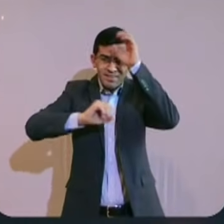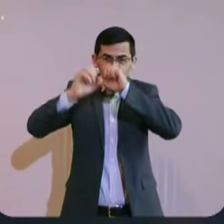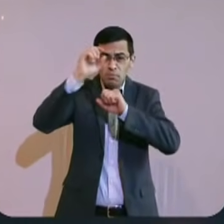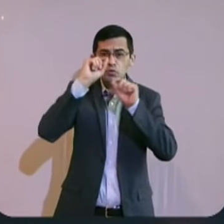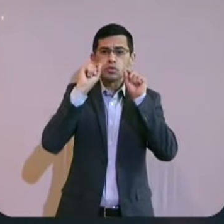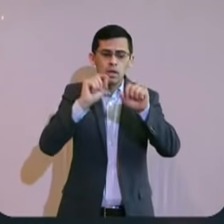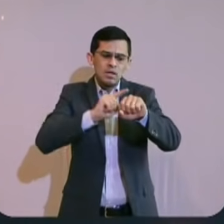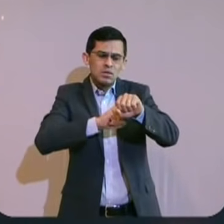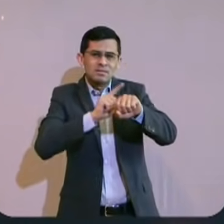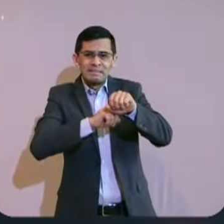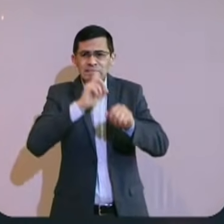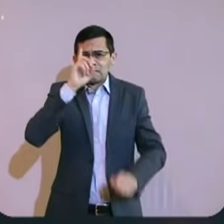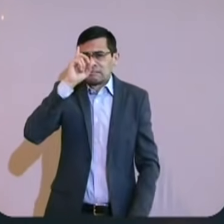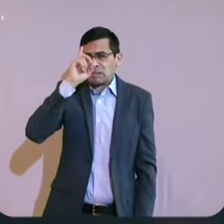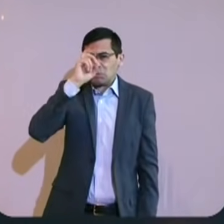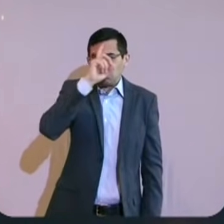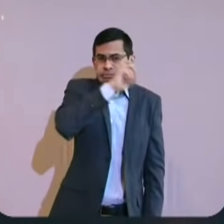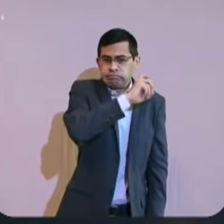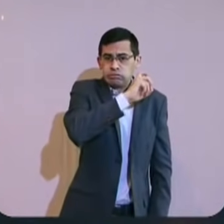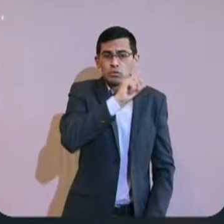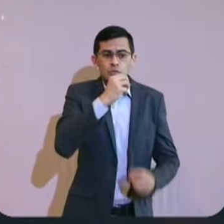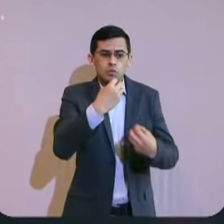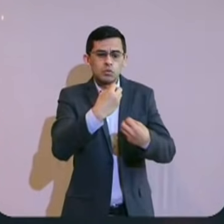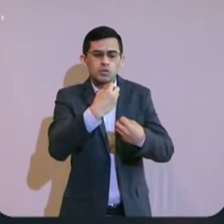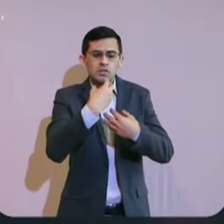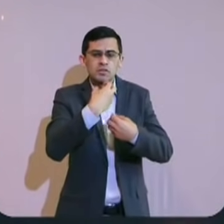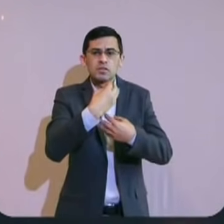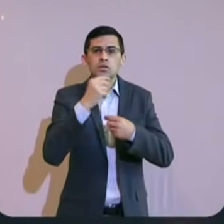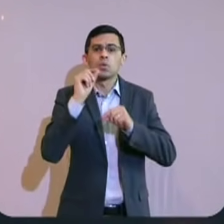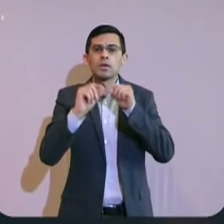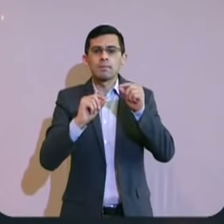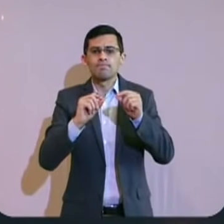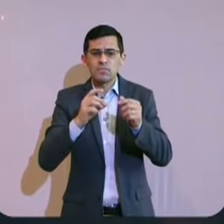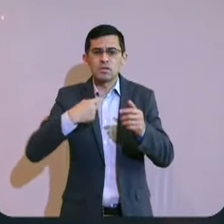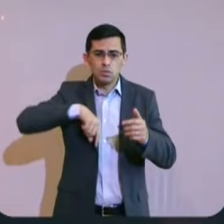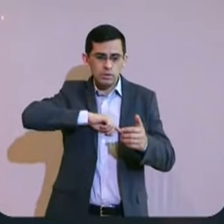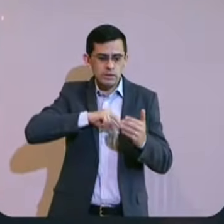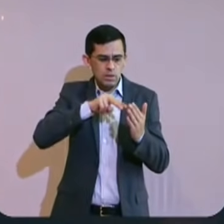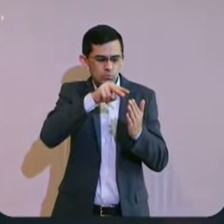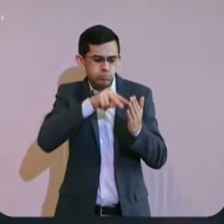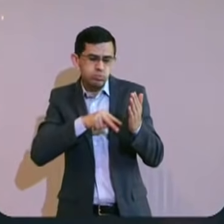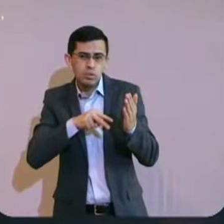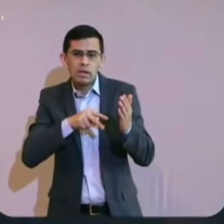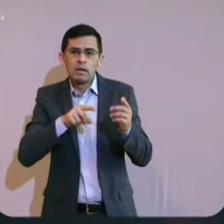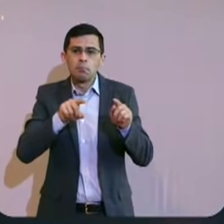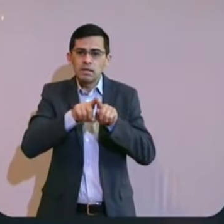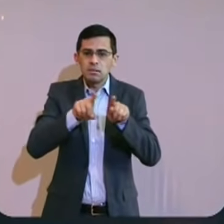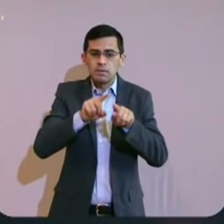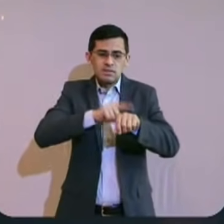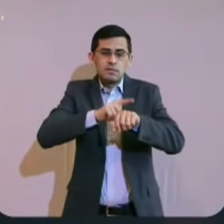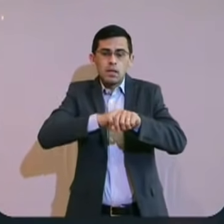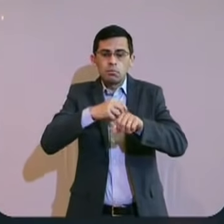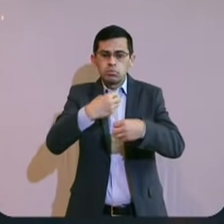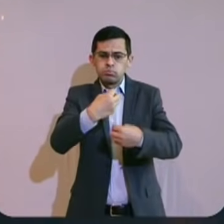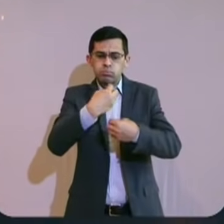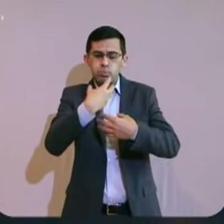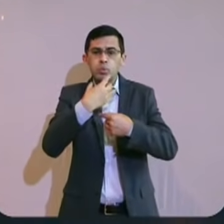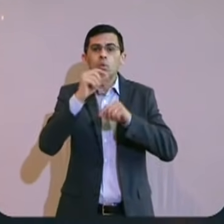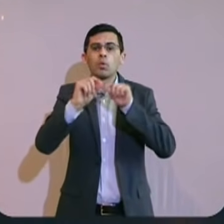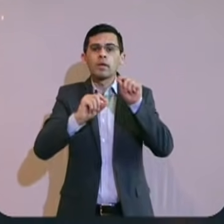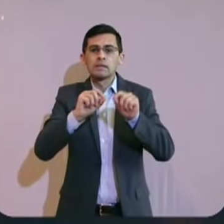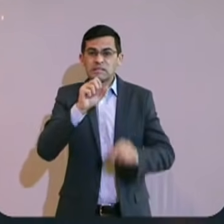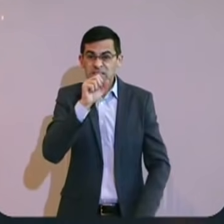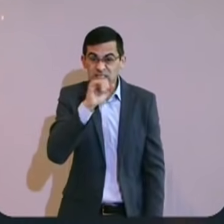tempos de dificuldade nos ensinam, essa é a grande lição que esses tempos nos ensinam, é que sem